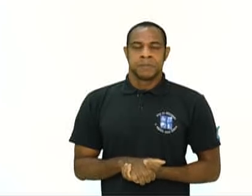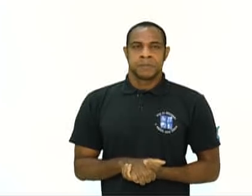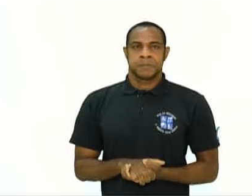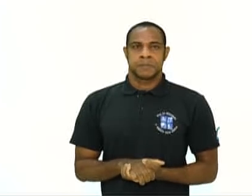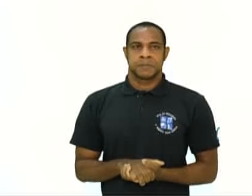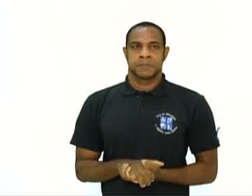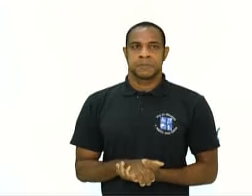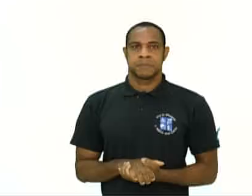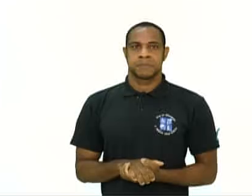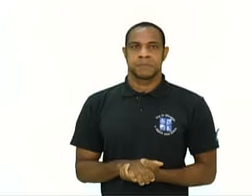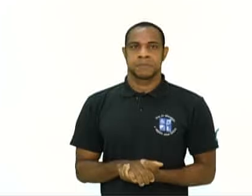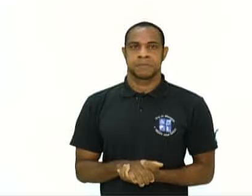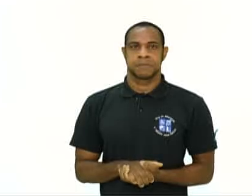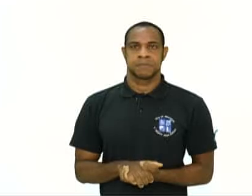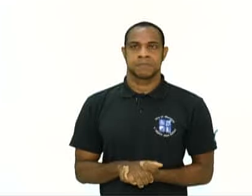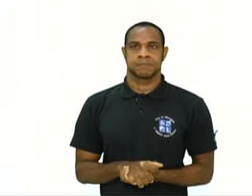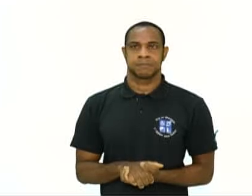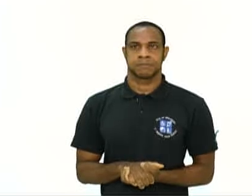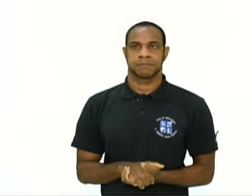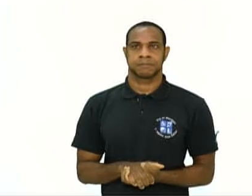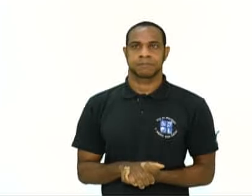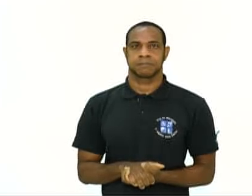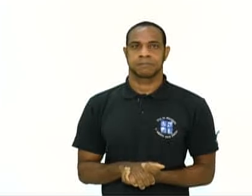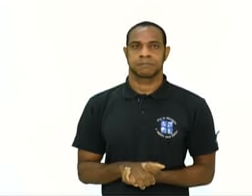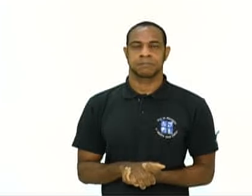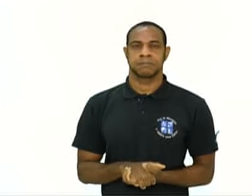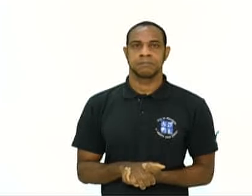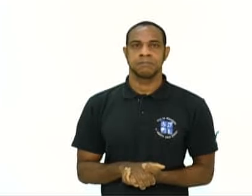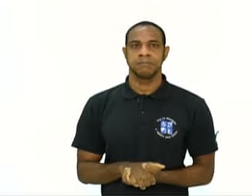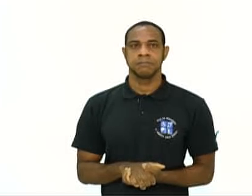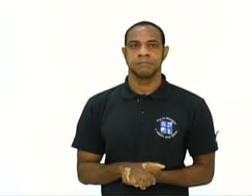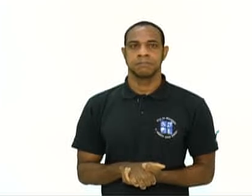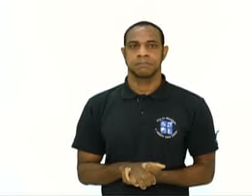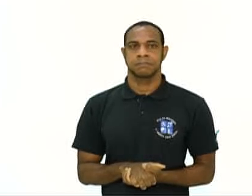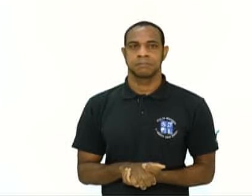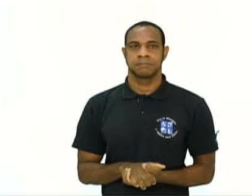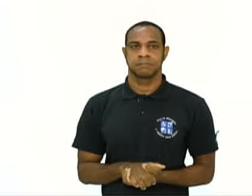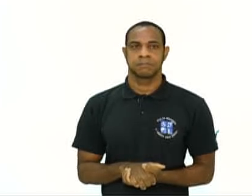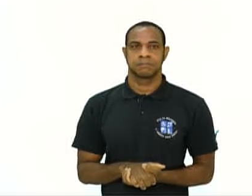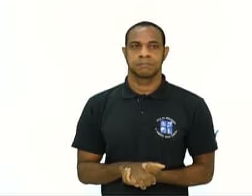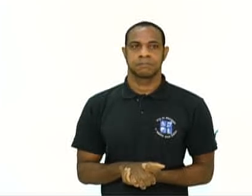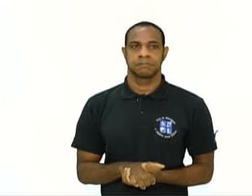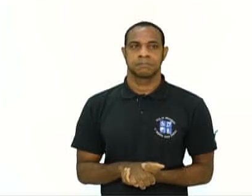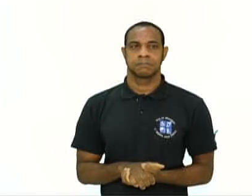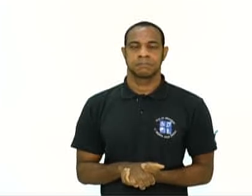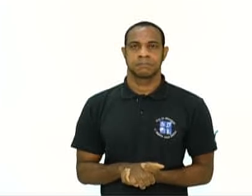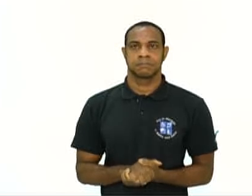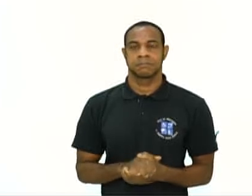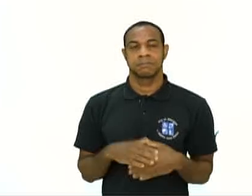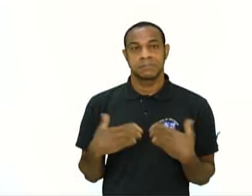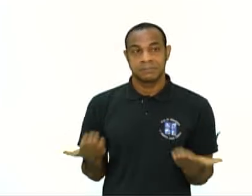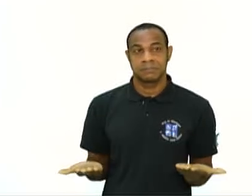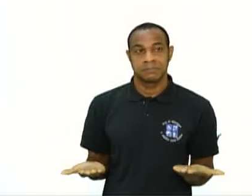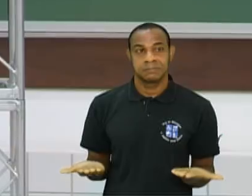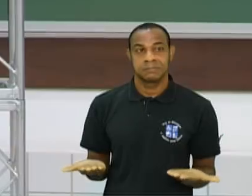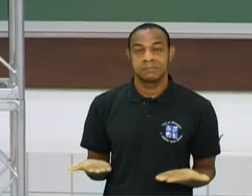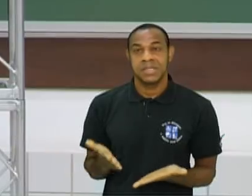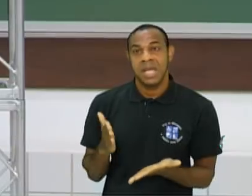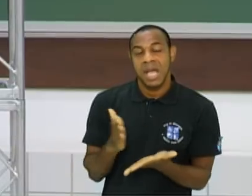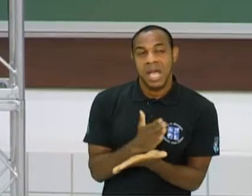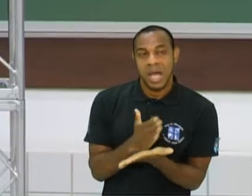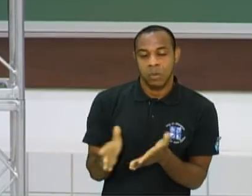American cultures, people use their lips to point instead of a finger. Então veja só, em